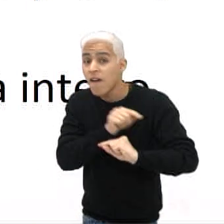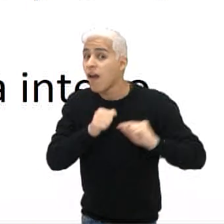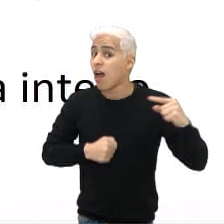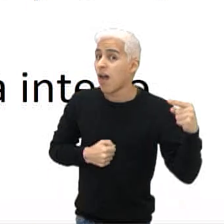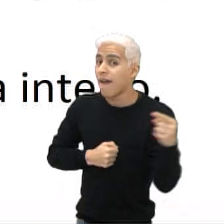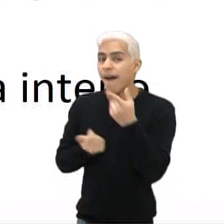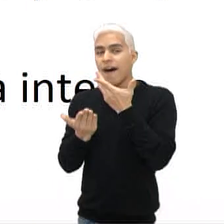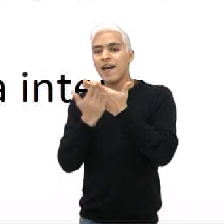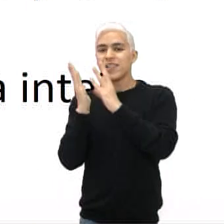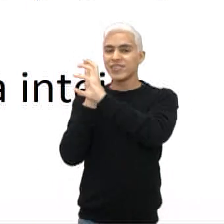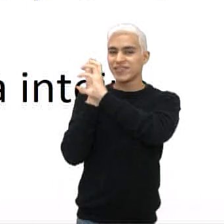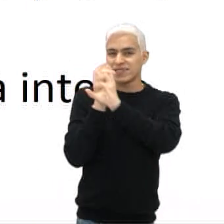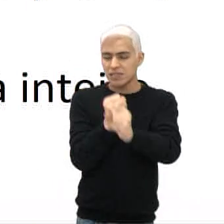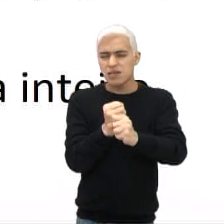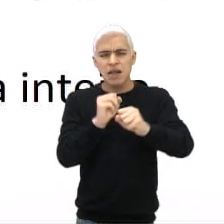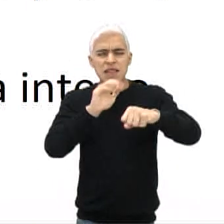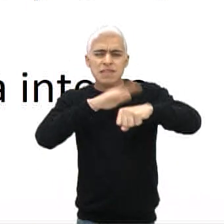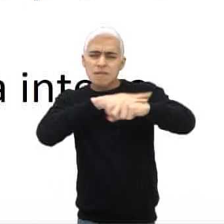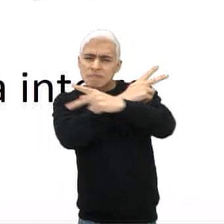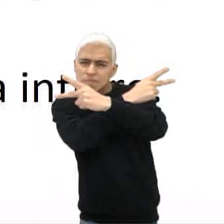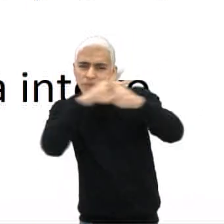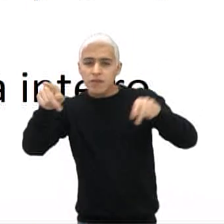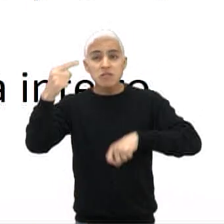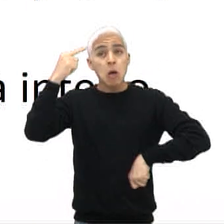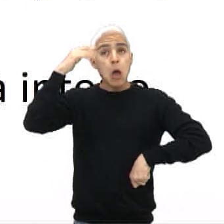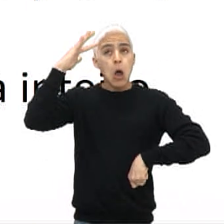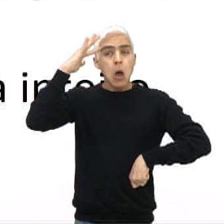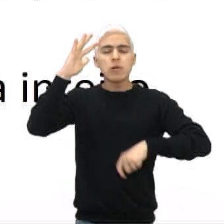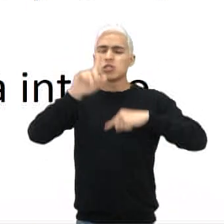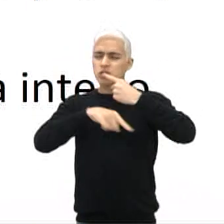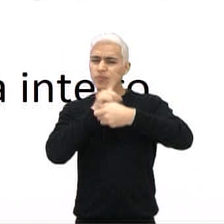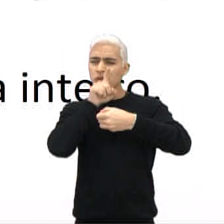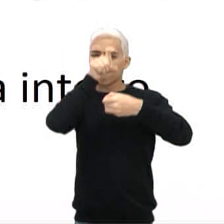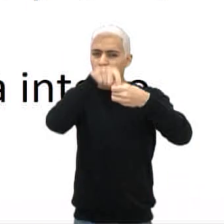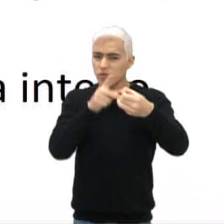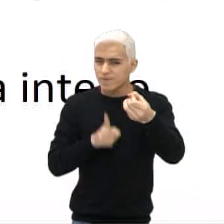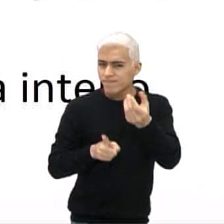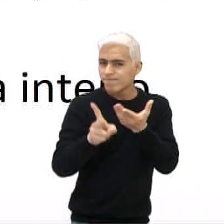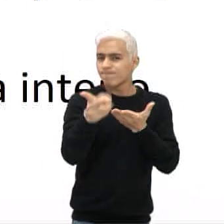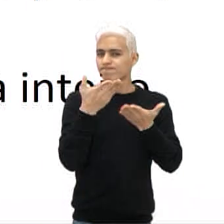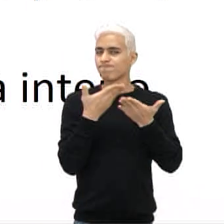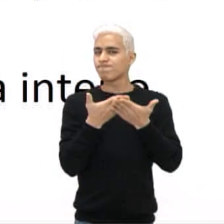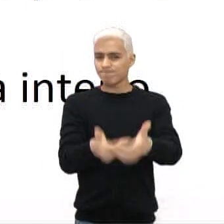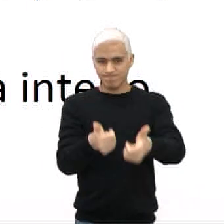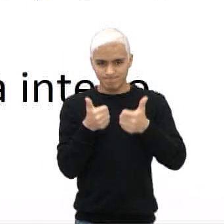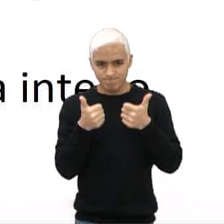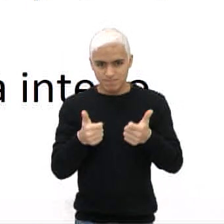uma revisão. Um tempinho para vocês pensarem e volto para continuarmos.